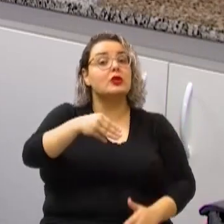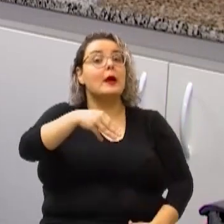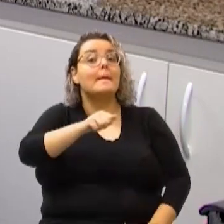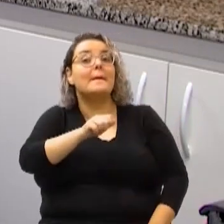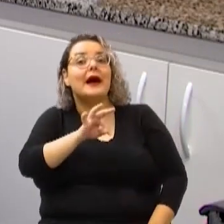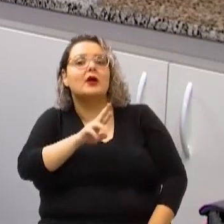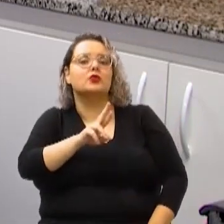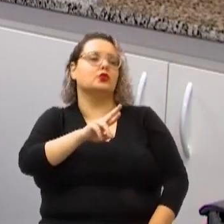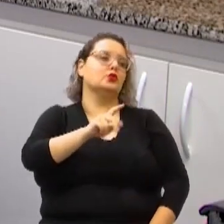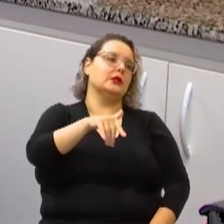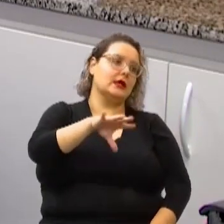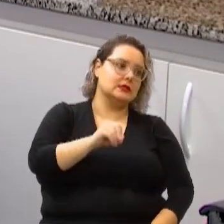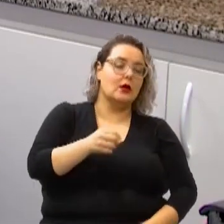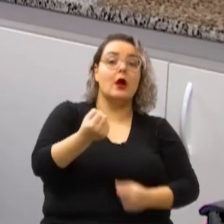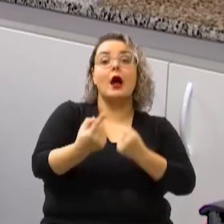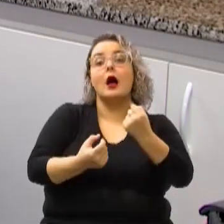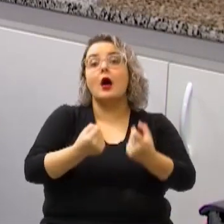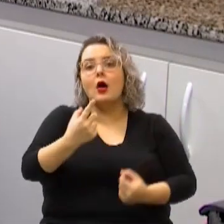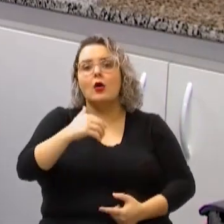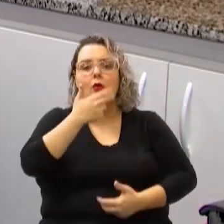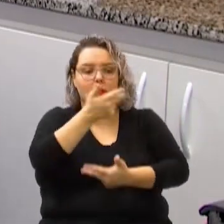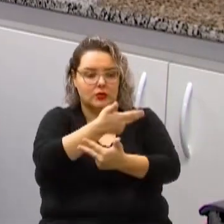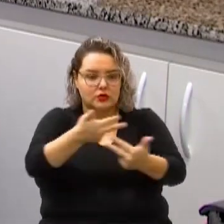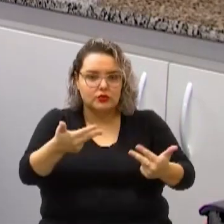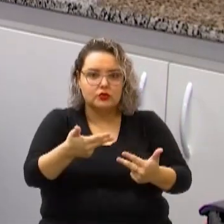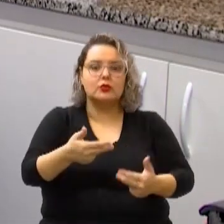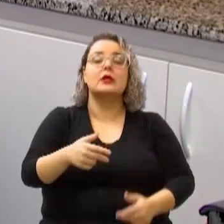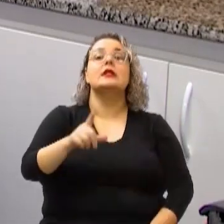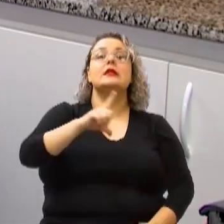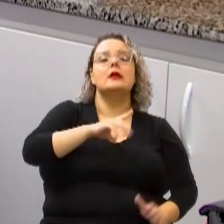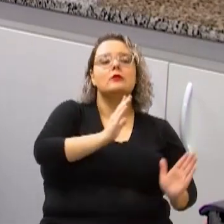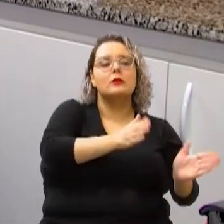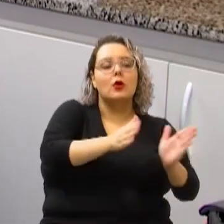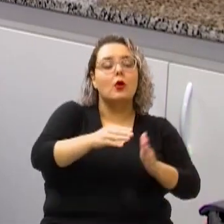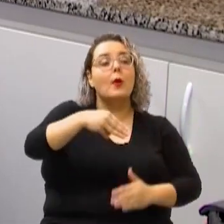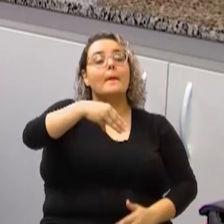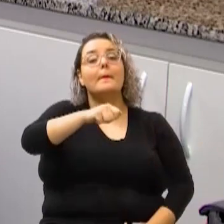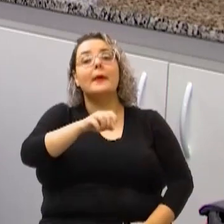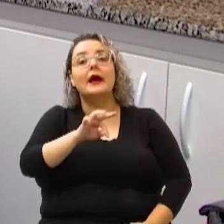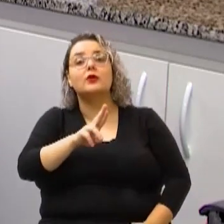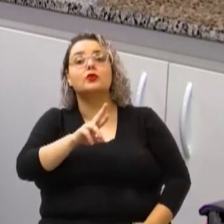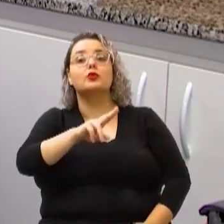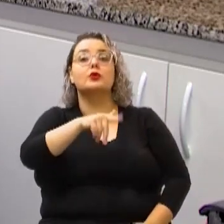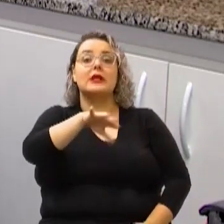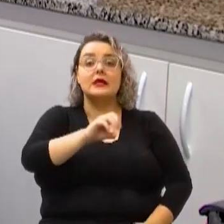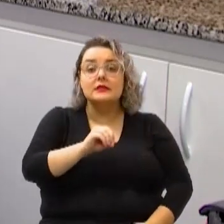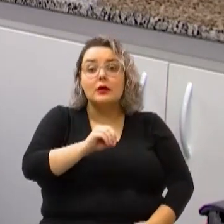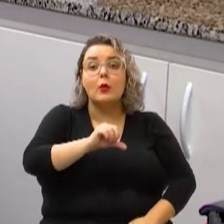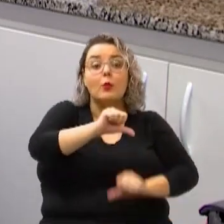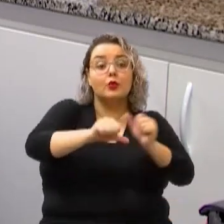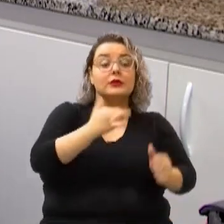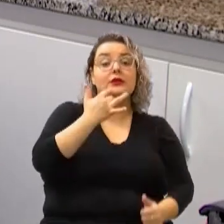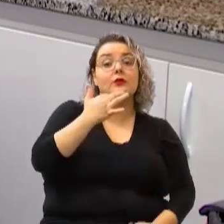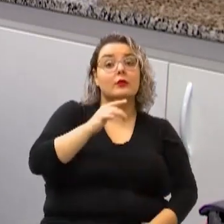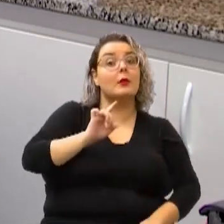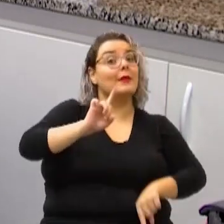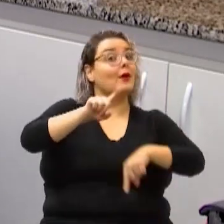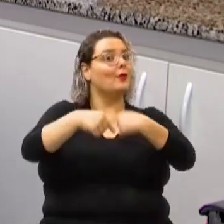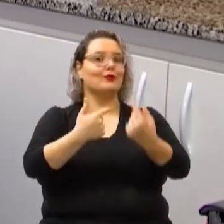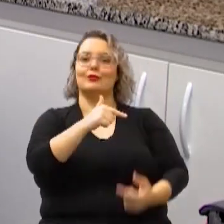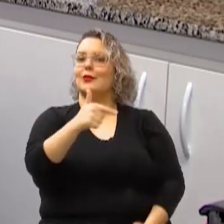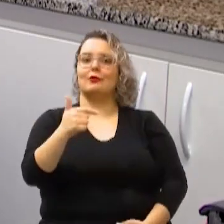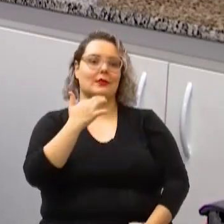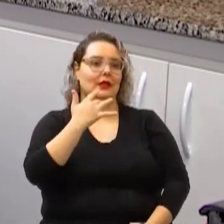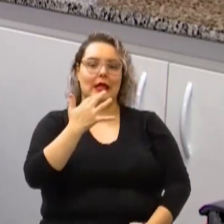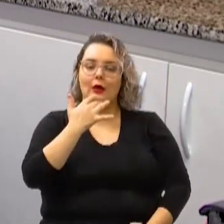maturação. Então, alguns frutos ele passa pelo processo de maturação mudando a coloração. Porém, outros ele não